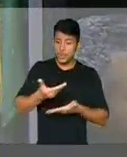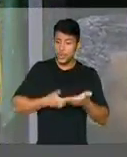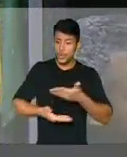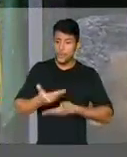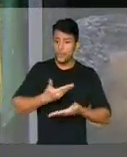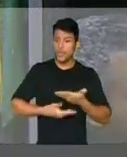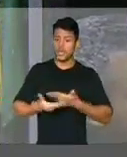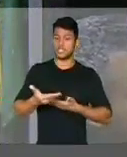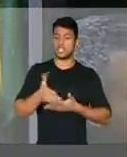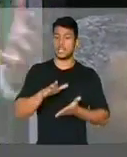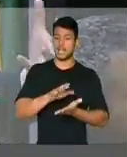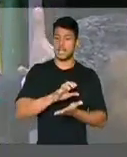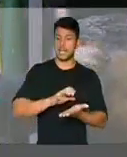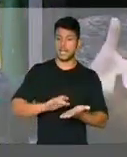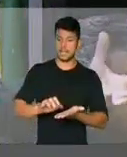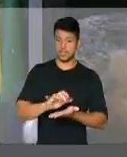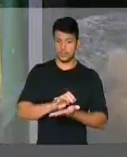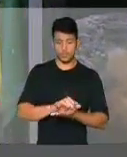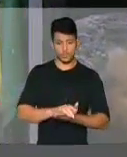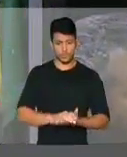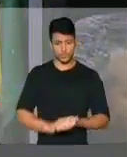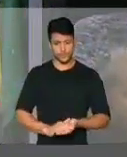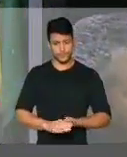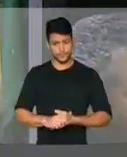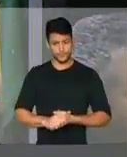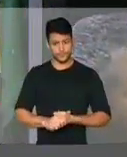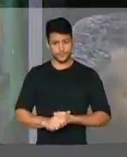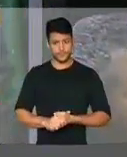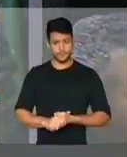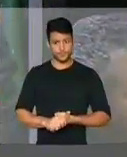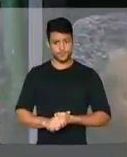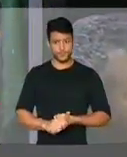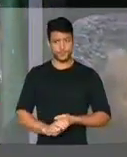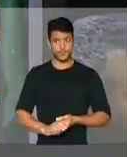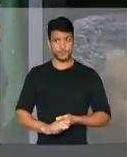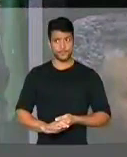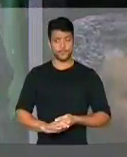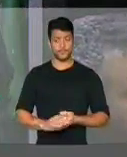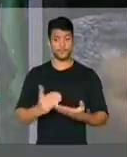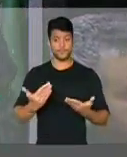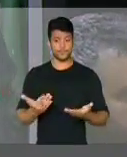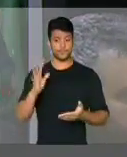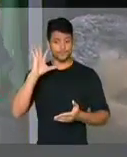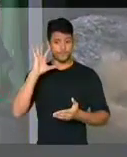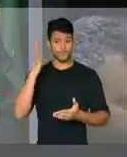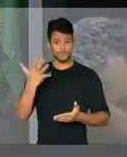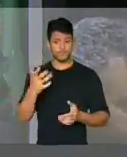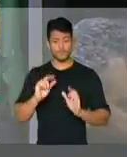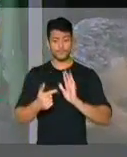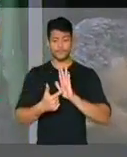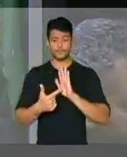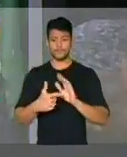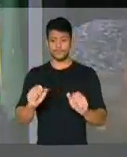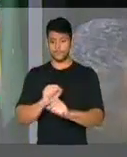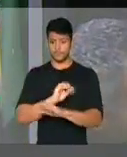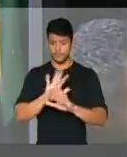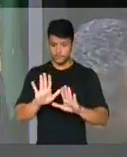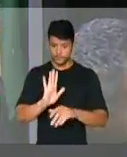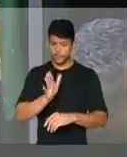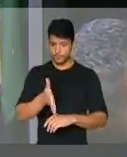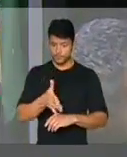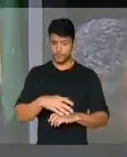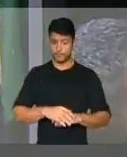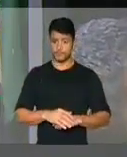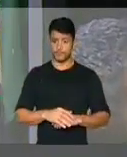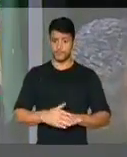ele tinha a obrigação de abrir todas as suas informações. Dentro da decisão, ficou claro isso. O relator